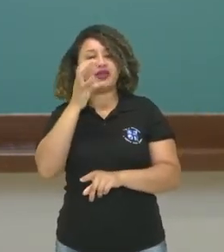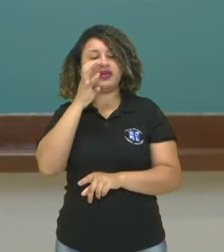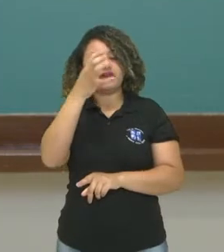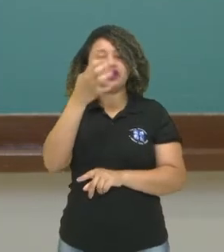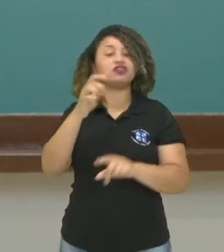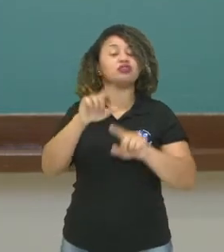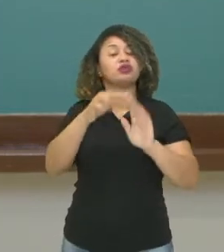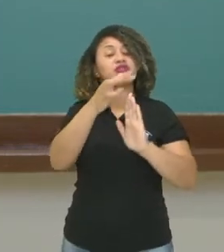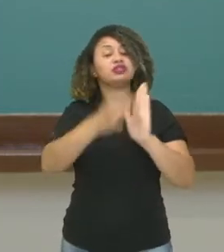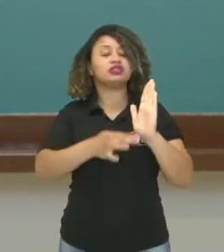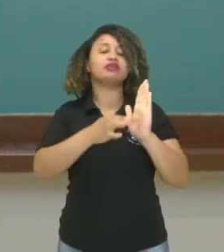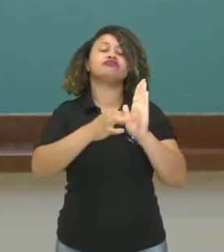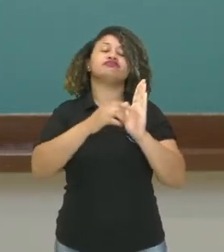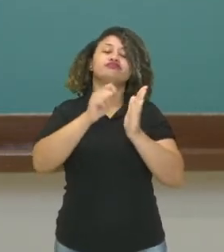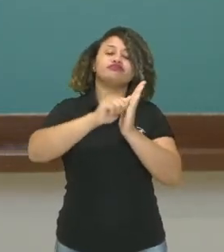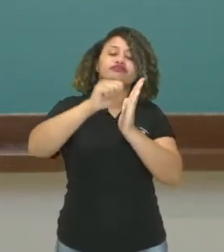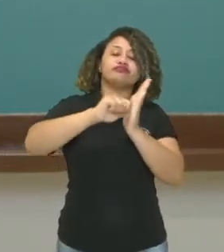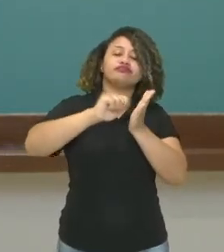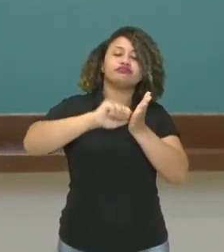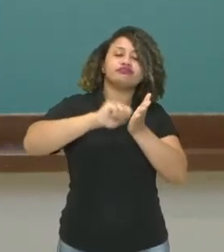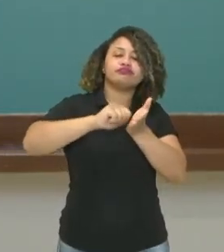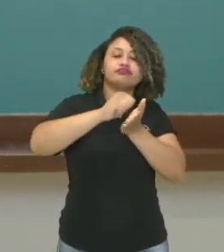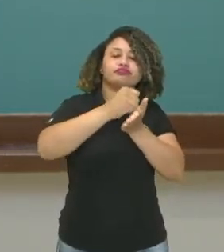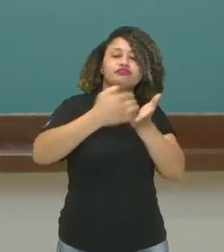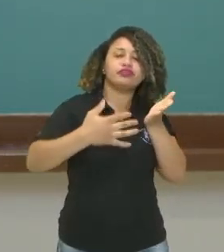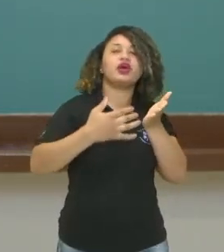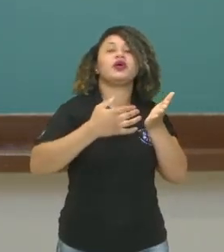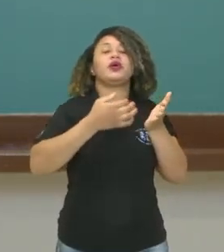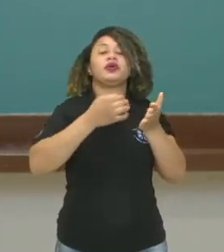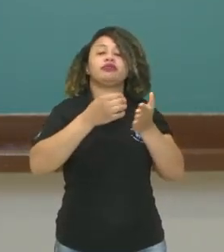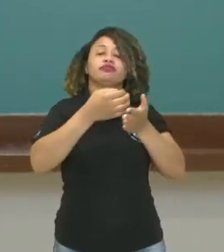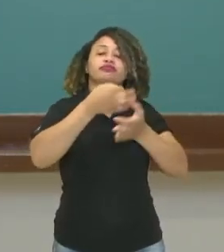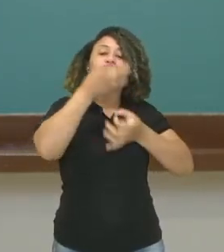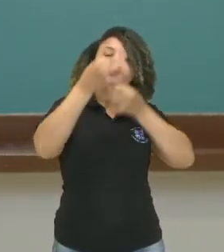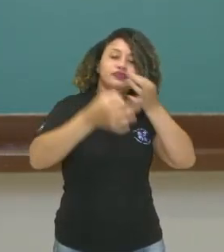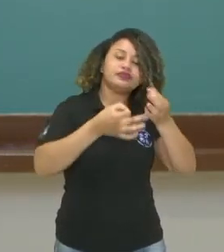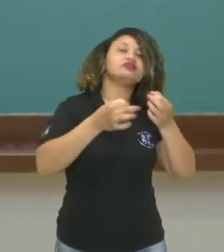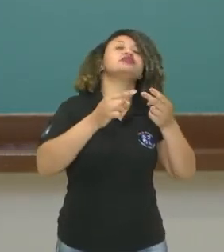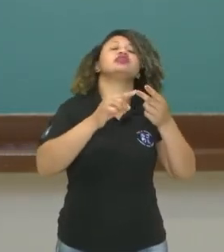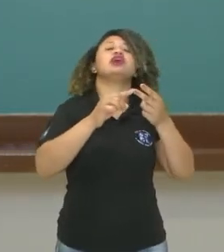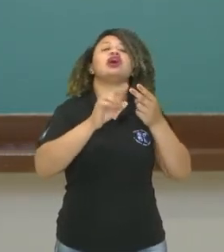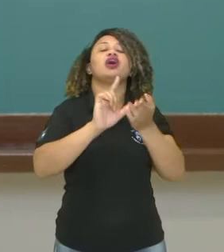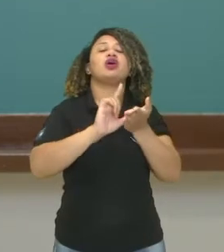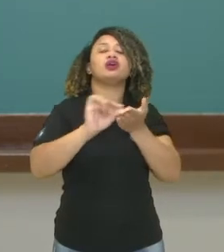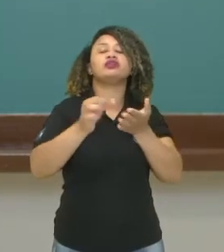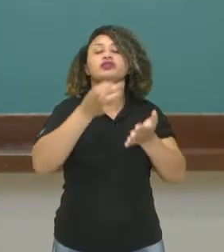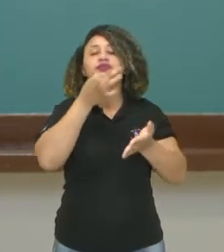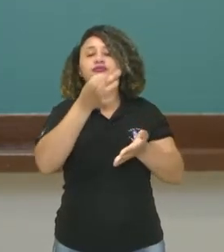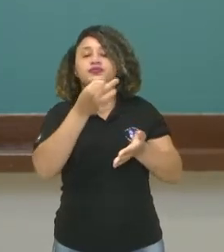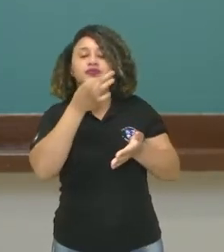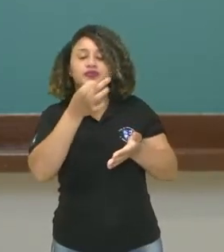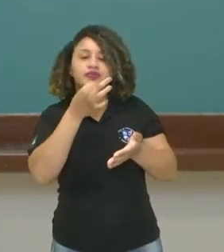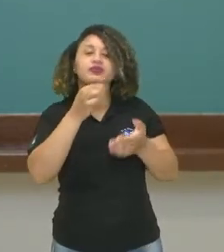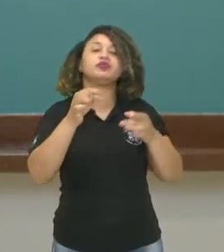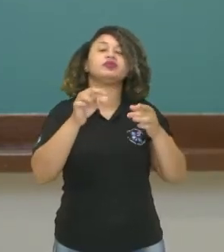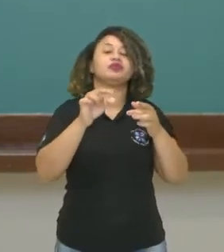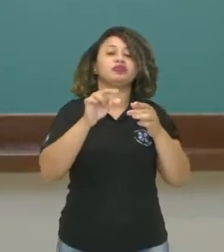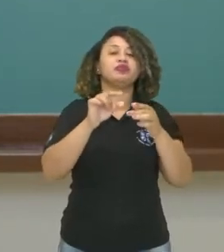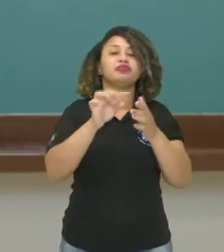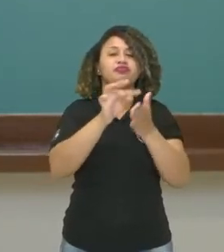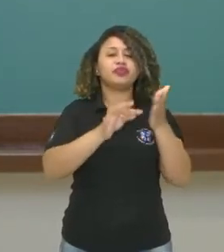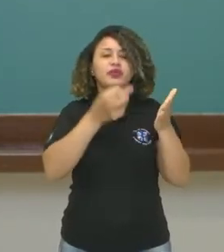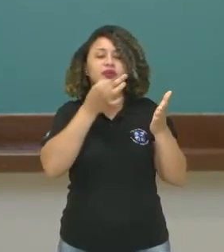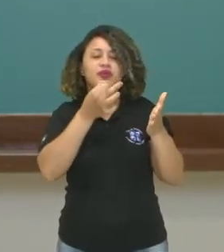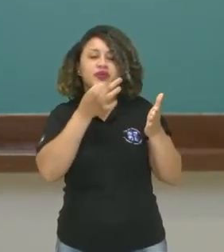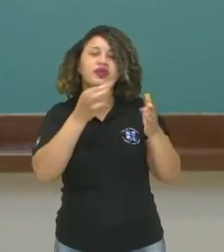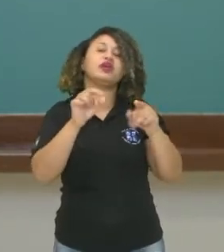verbais apenas, de textos escritos, como um comentário, um artigo de opinião, um editorial, que são textos em